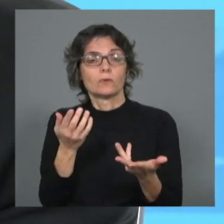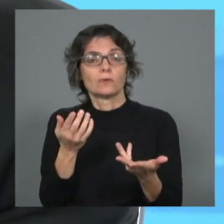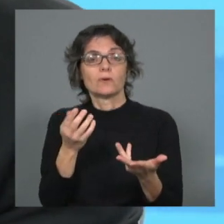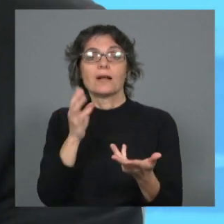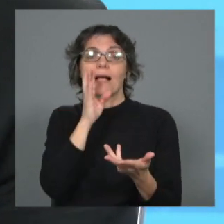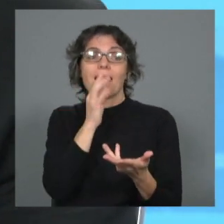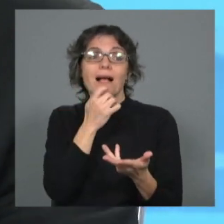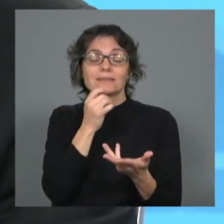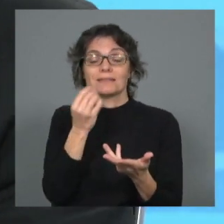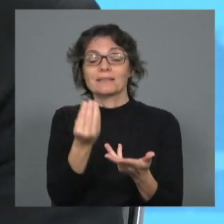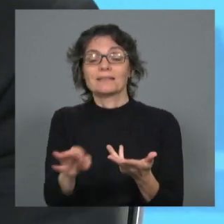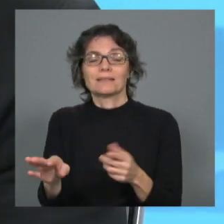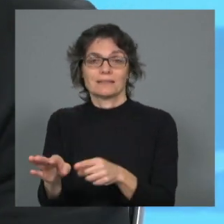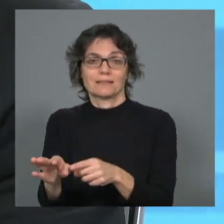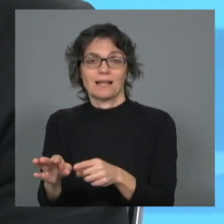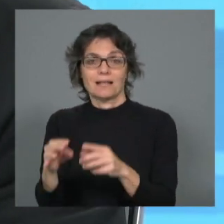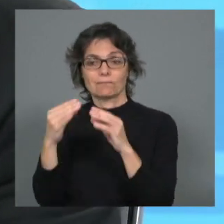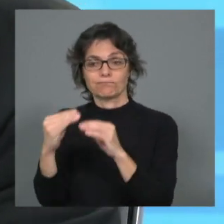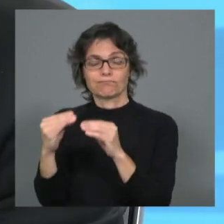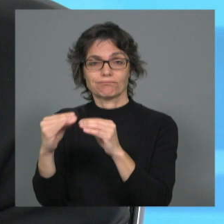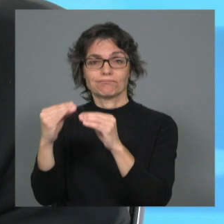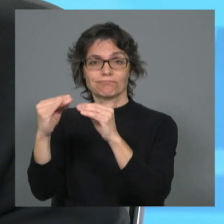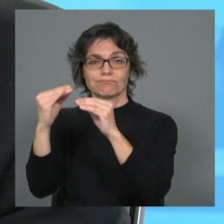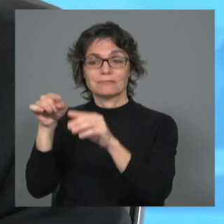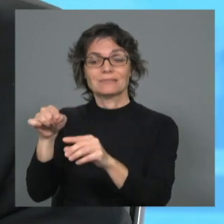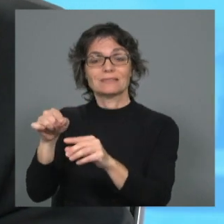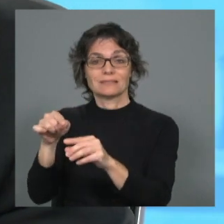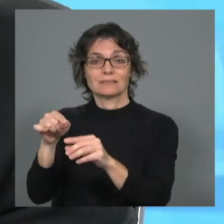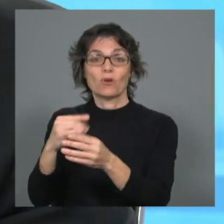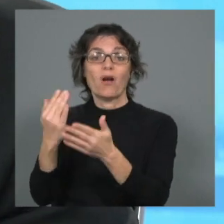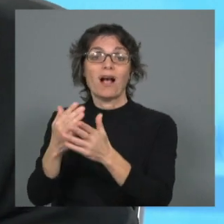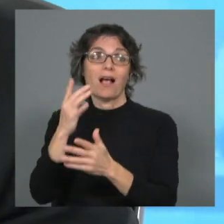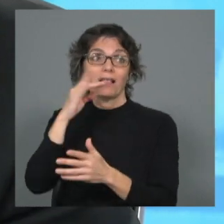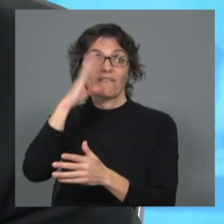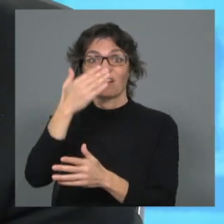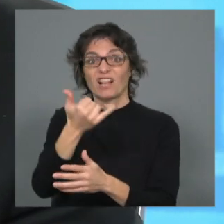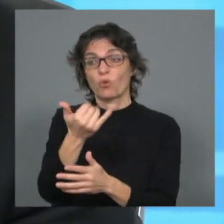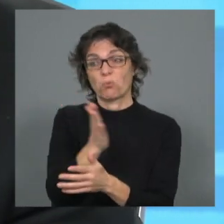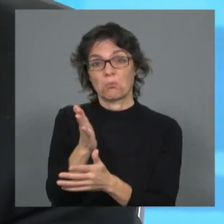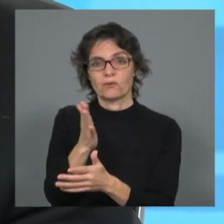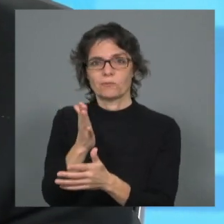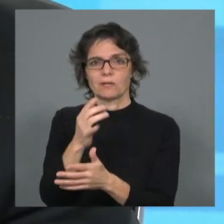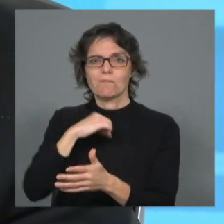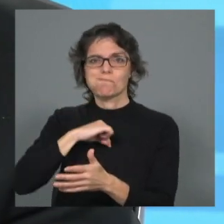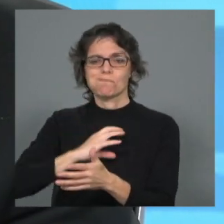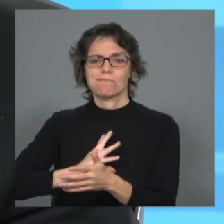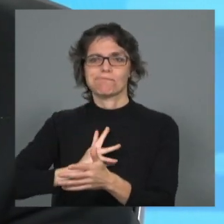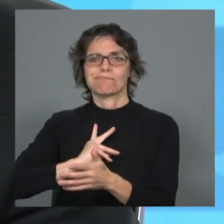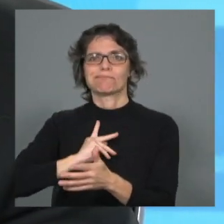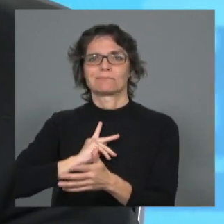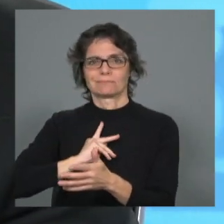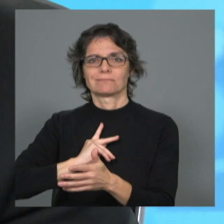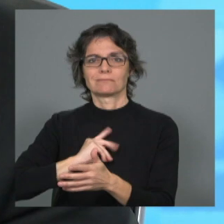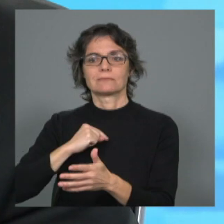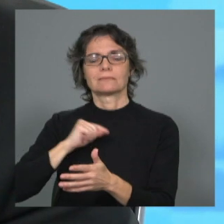de formação, até aos 12 anos, ou quando se forma o caráter da criança, não é? E por isso, esse nosso investimento do Plano